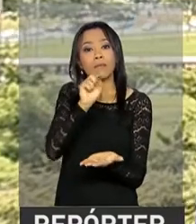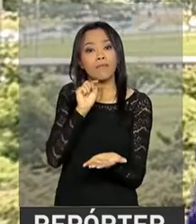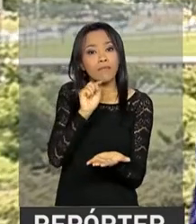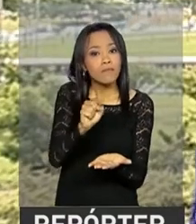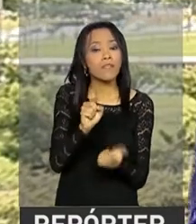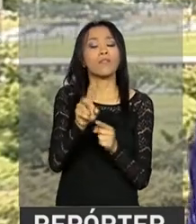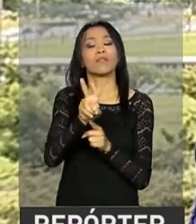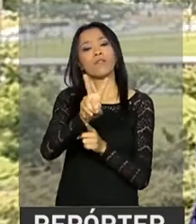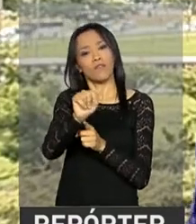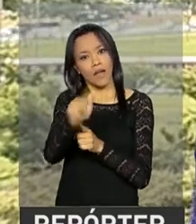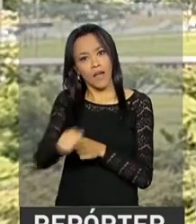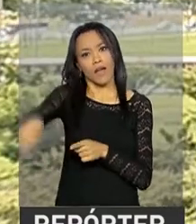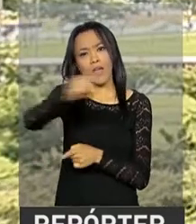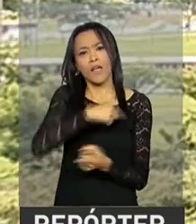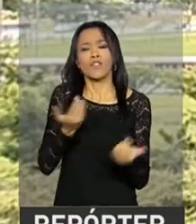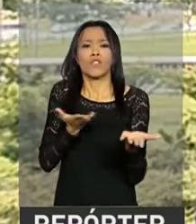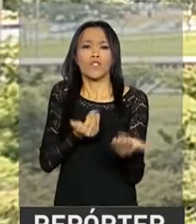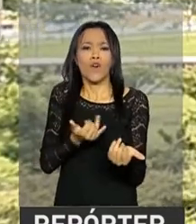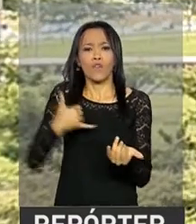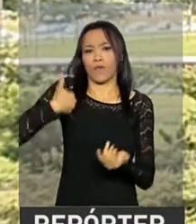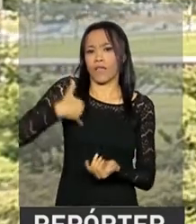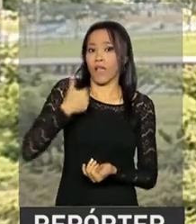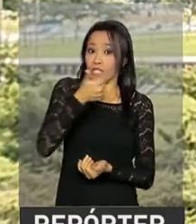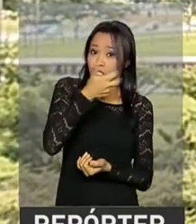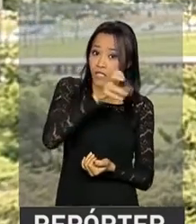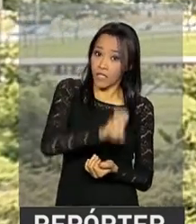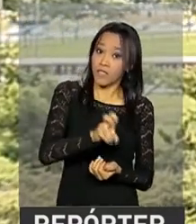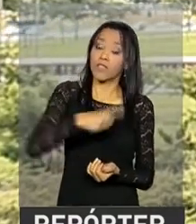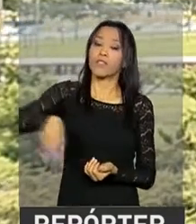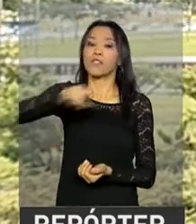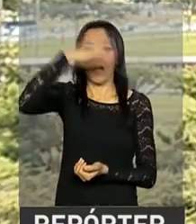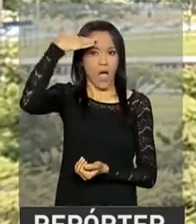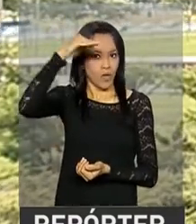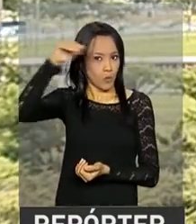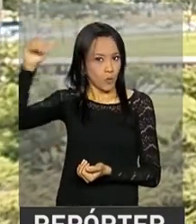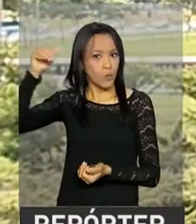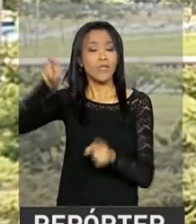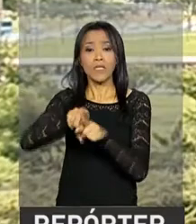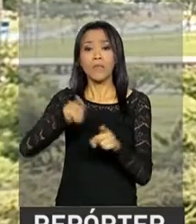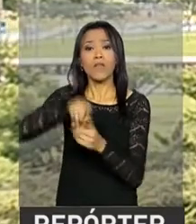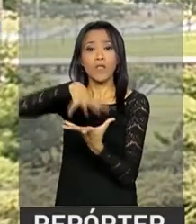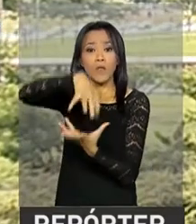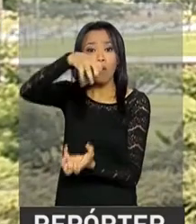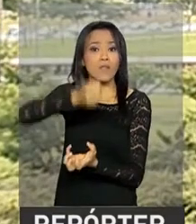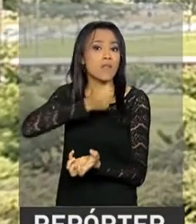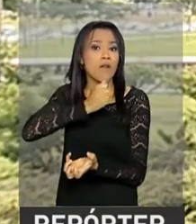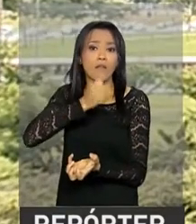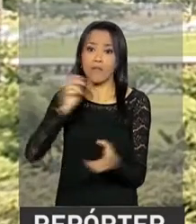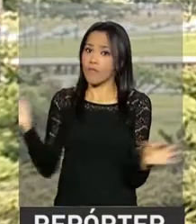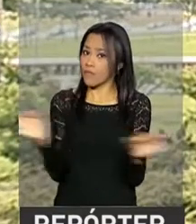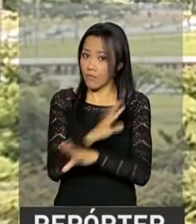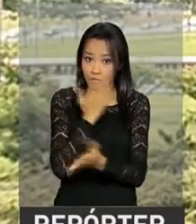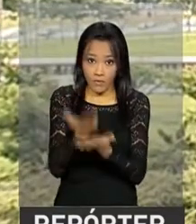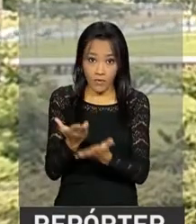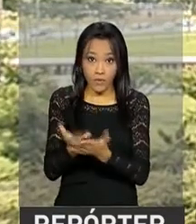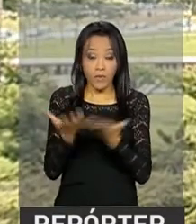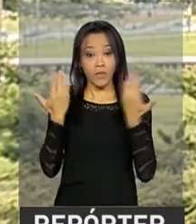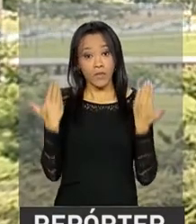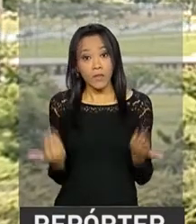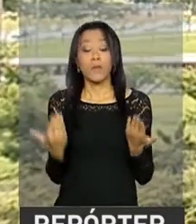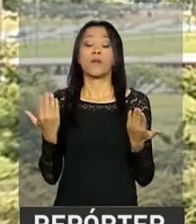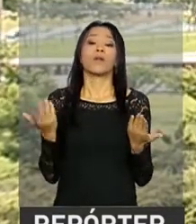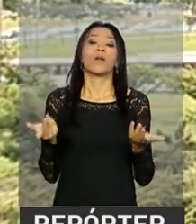a jovens a partir de 15 anos, adultos e idosos que não concluíram os estudos. O Ministério